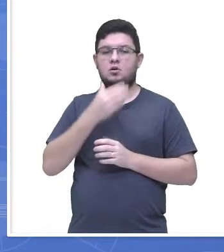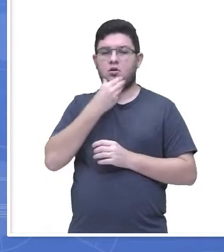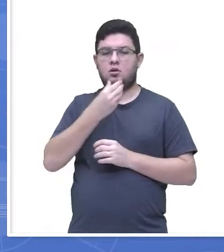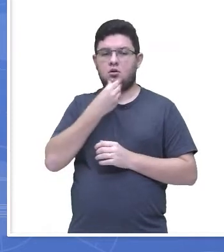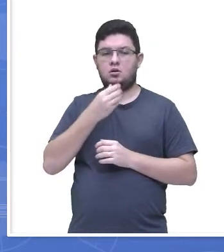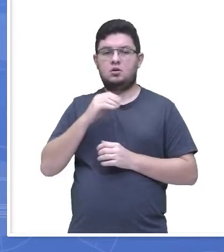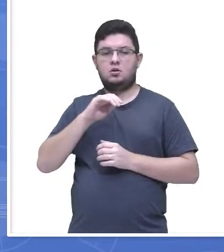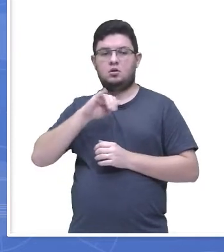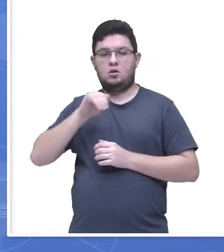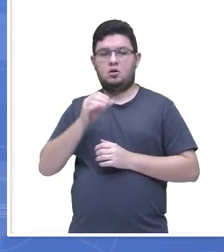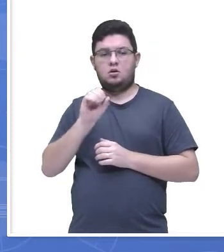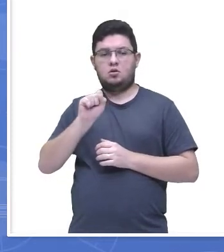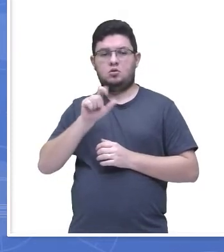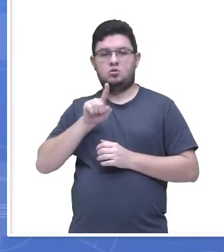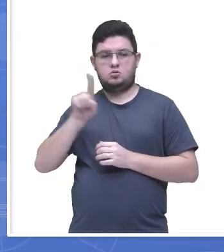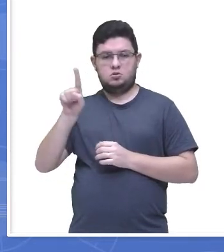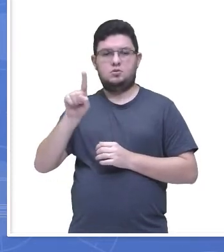esse hormônio ADH,